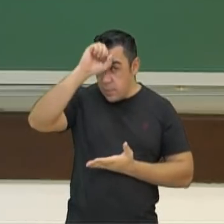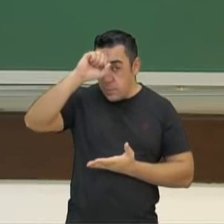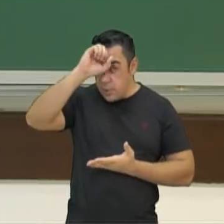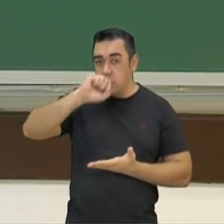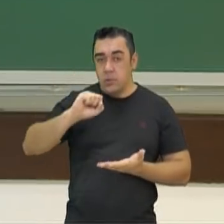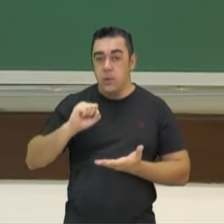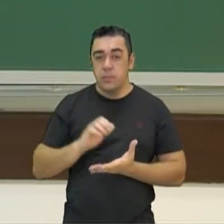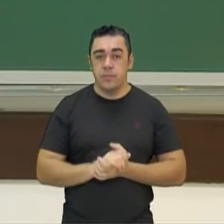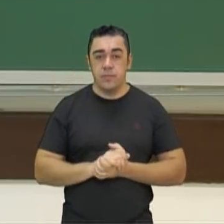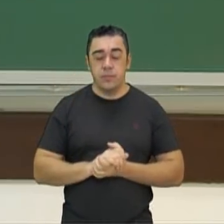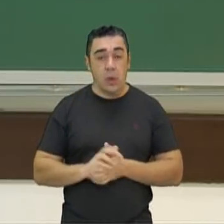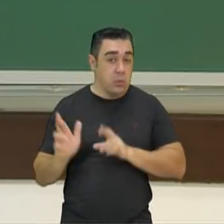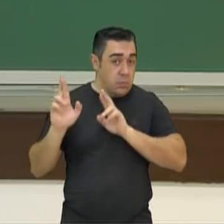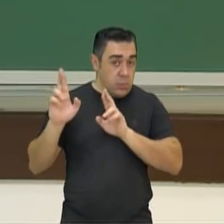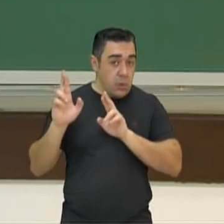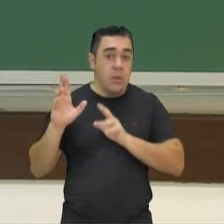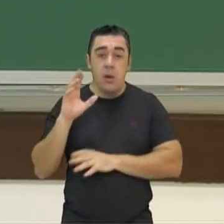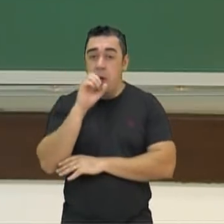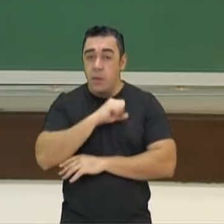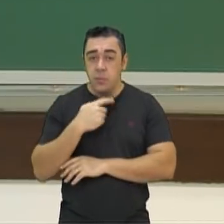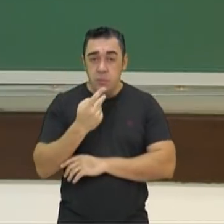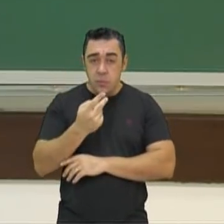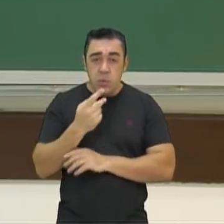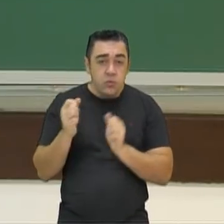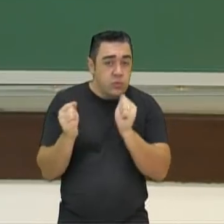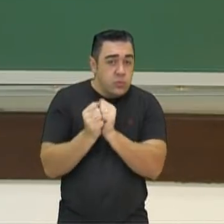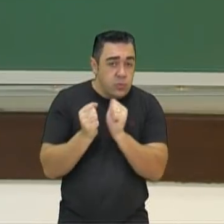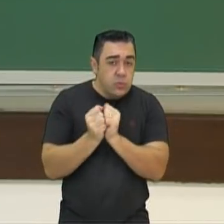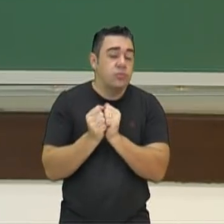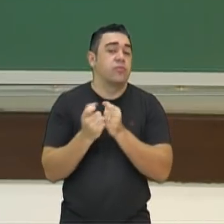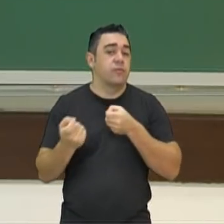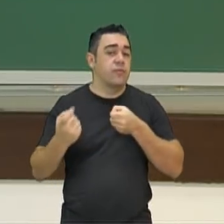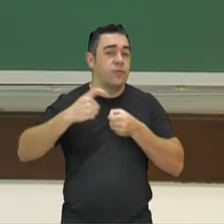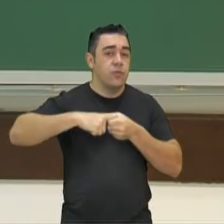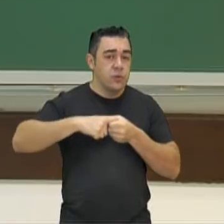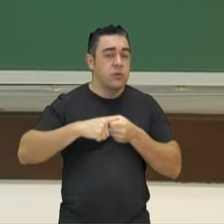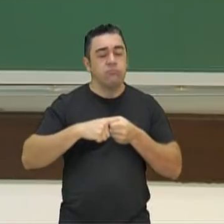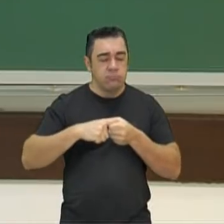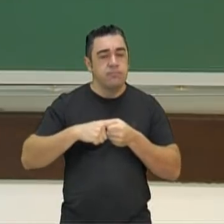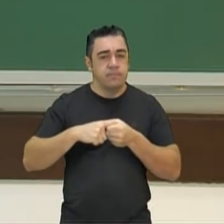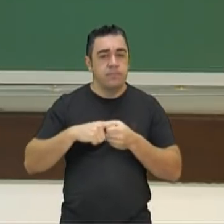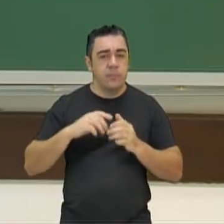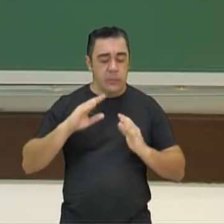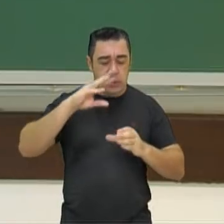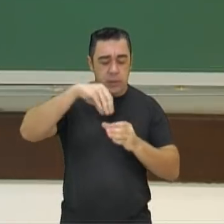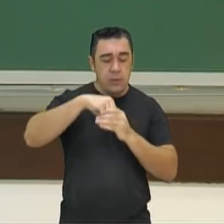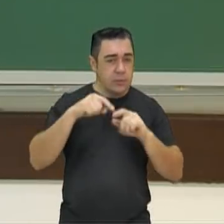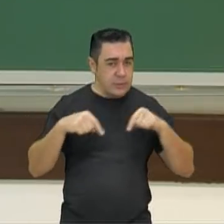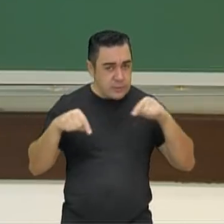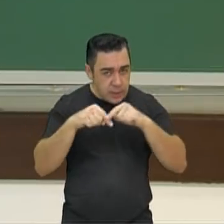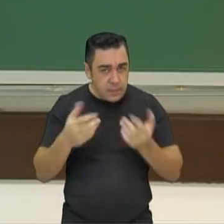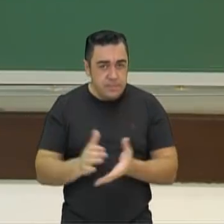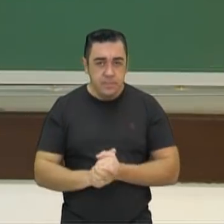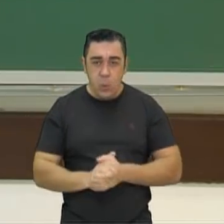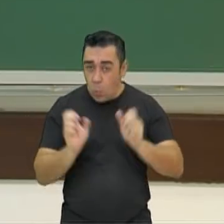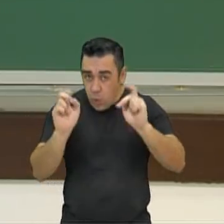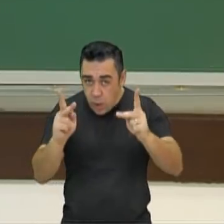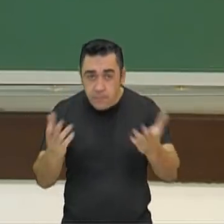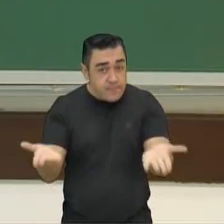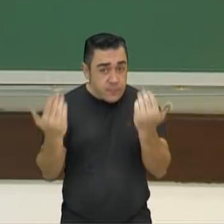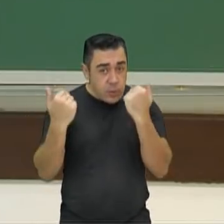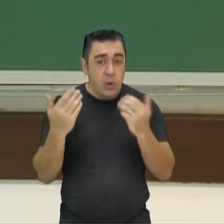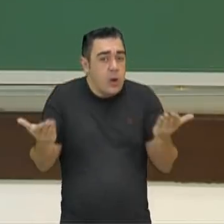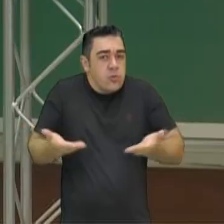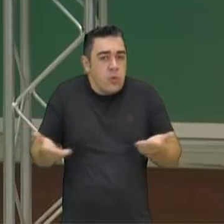né? Esperamos que logo estaremos juntos todos novamente na nossa sala de aula aí. Ok, galerinha? Então vamos para o